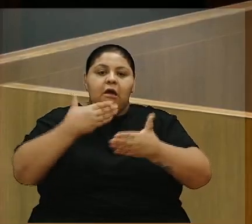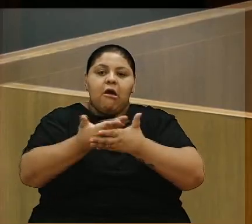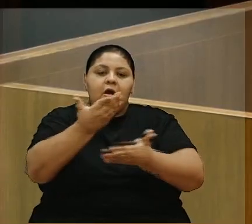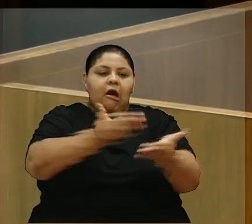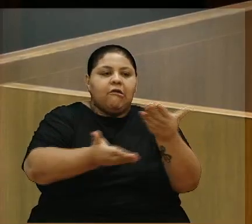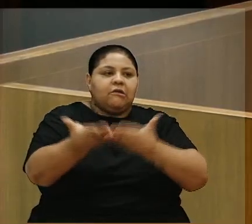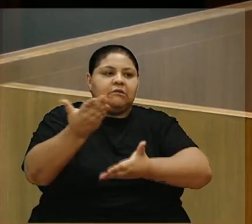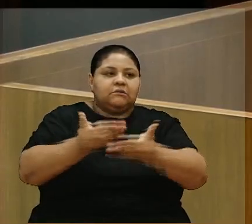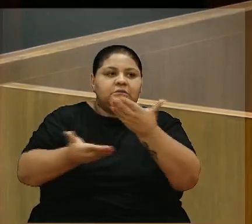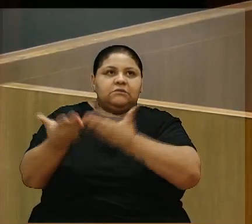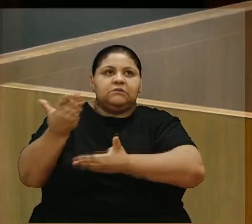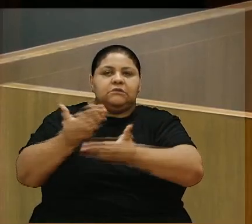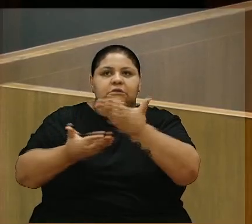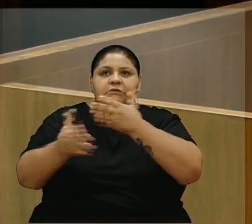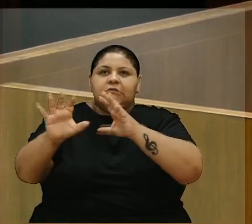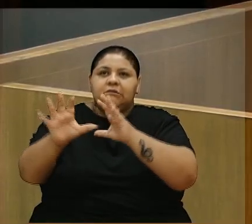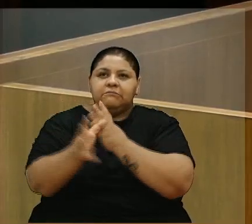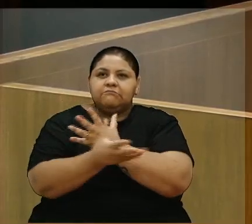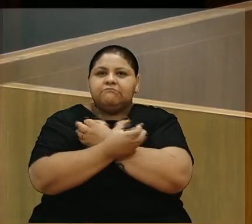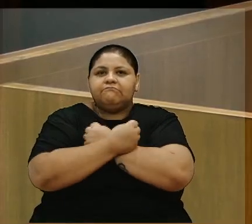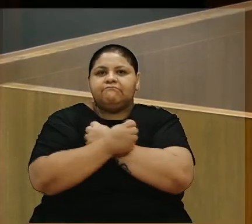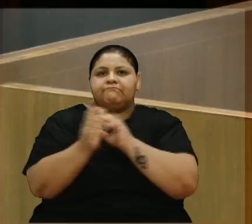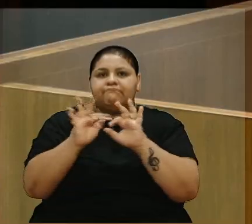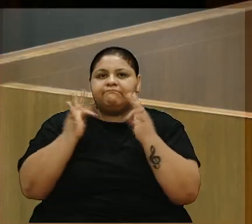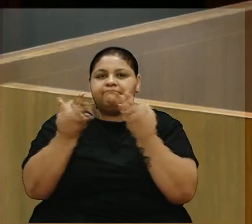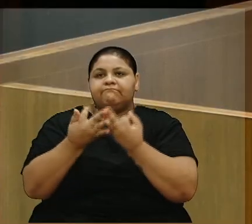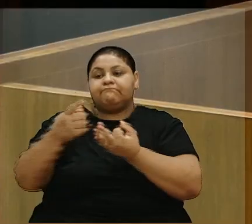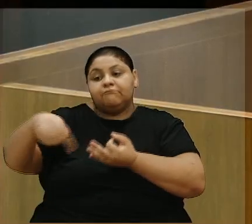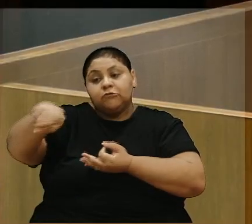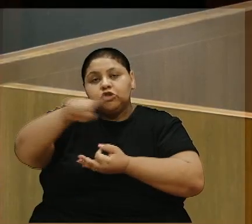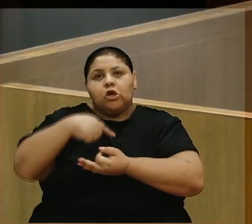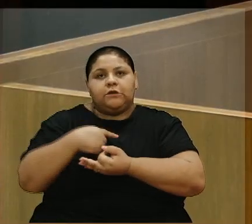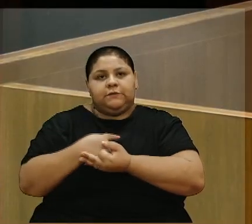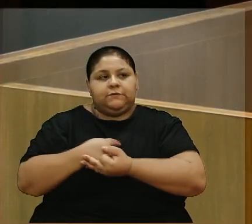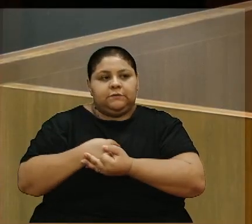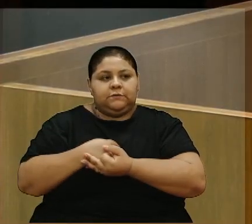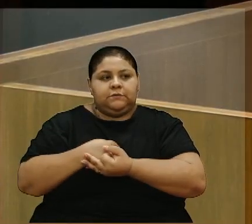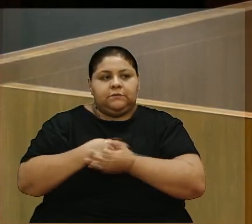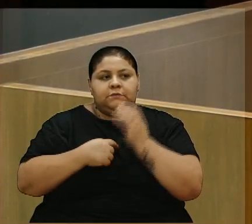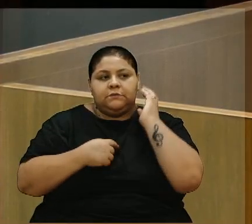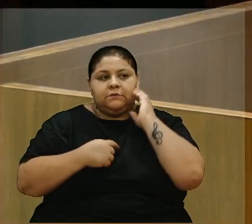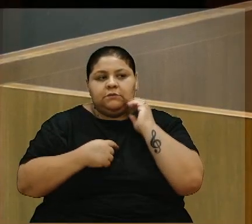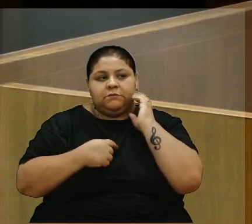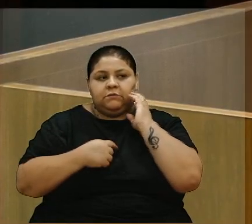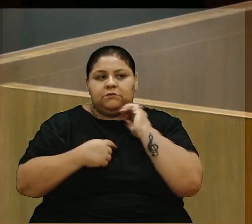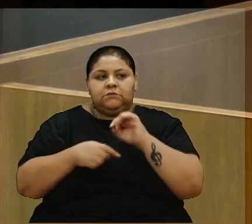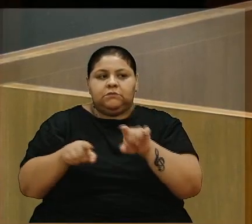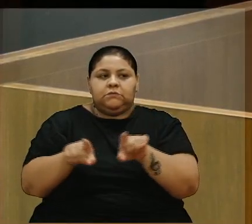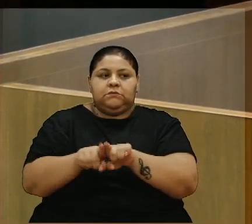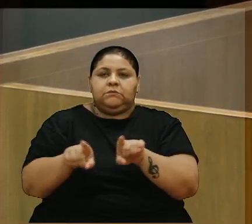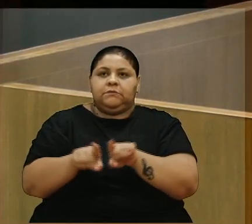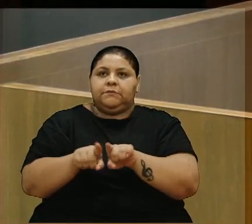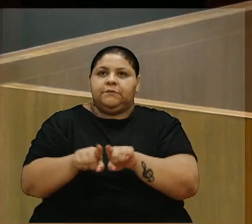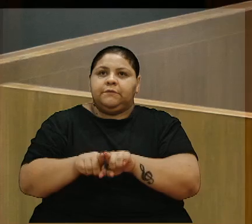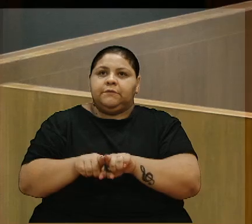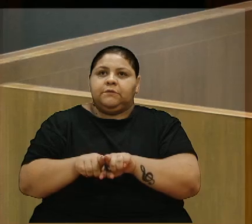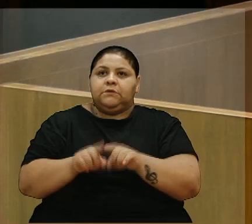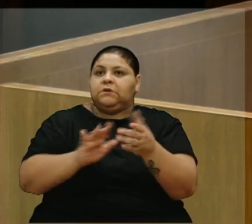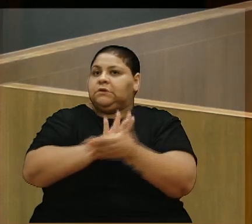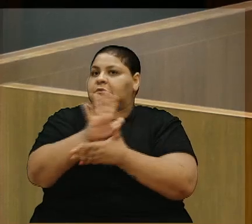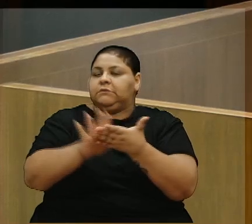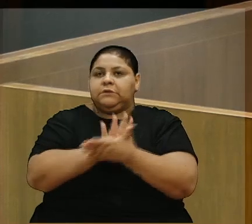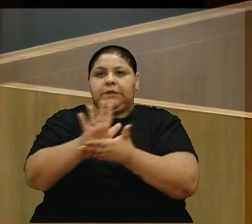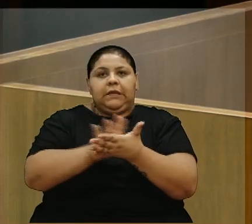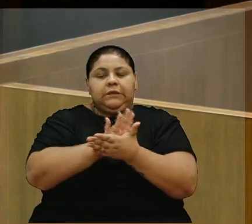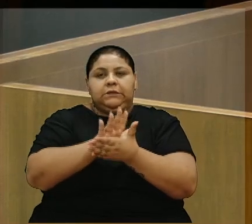recepcionando, acolhendo essas famílias somos nós. muitos assessores e, ao mesmo tempo, nada de